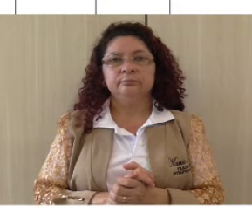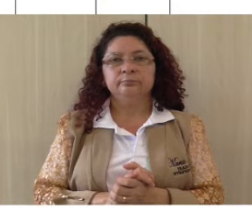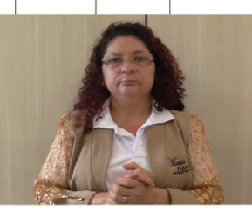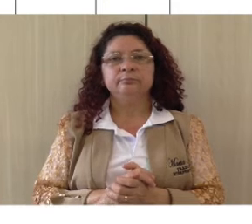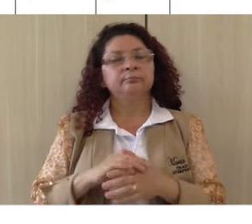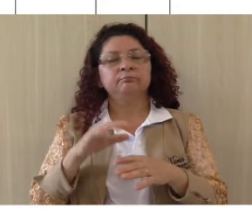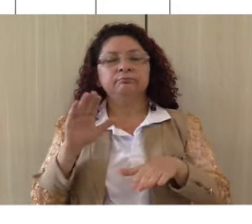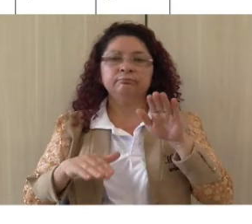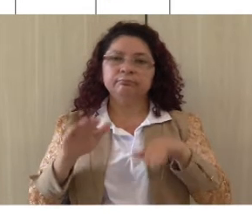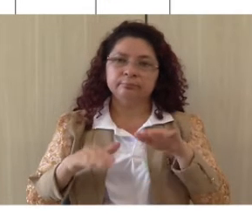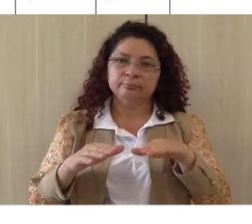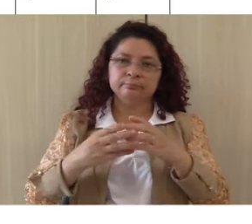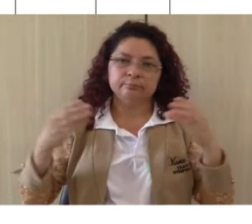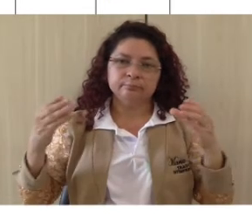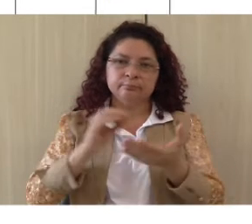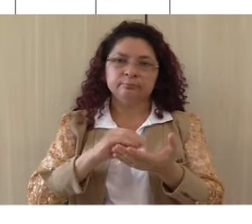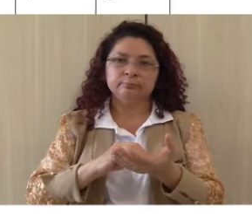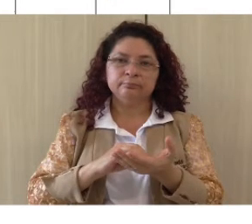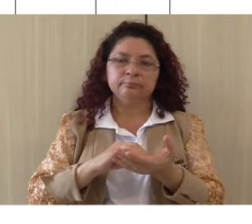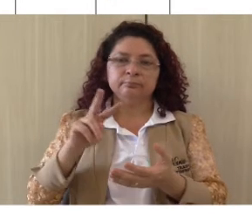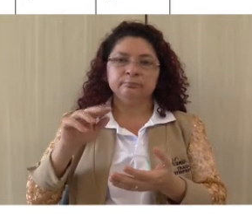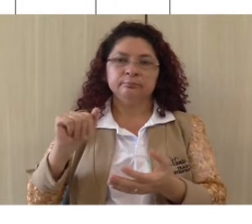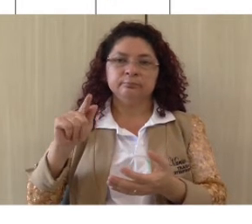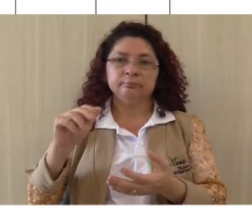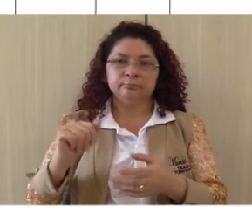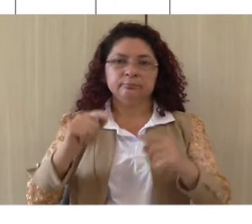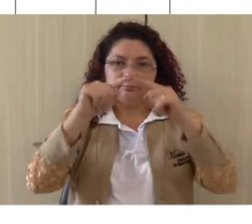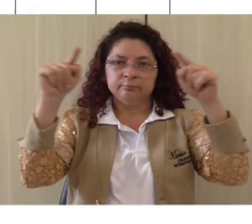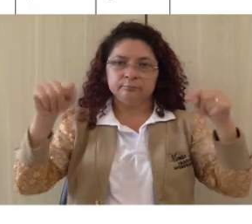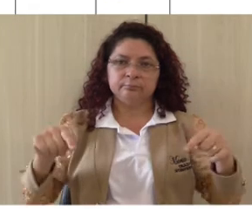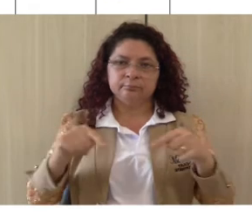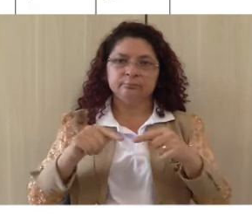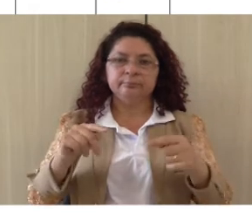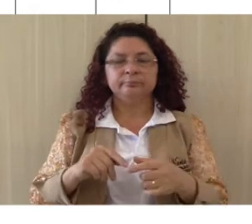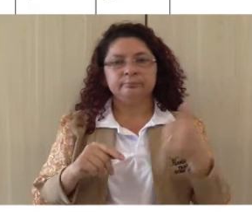Modalidade de ampla concorrência de vaga, coluna 1.